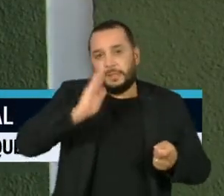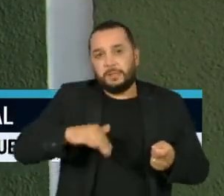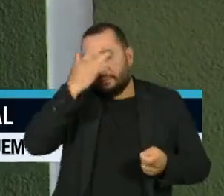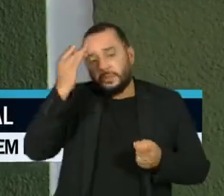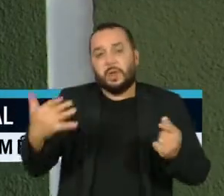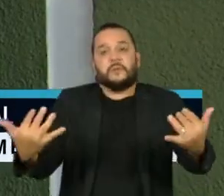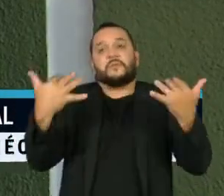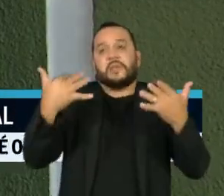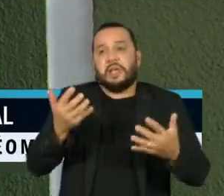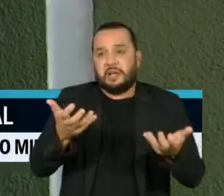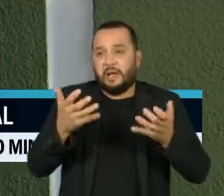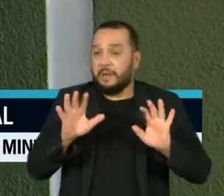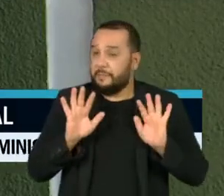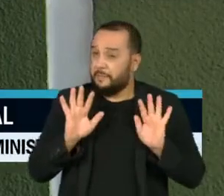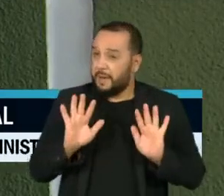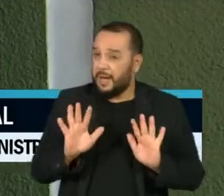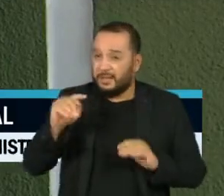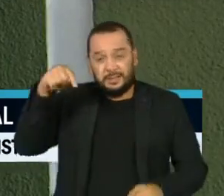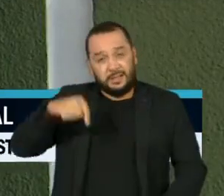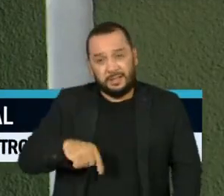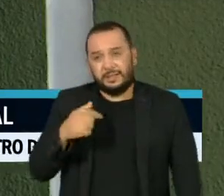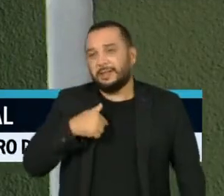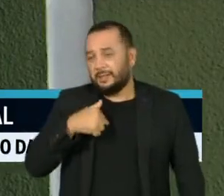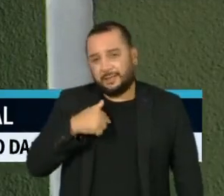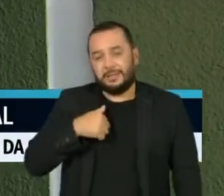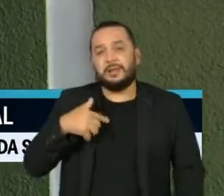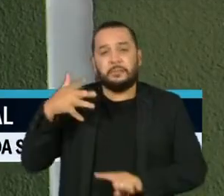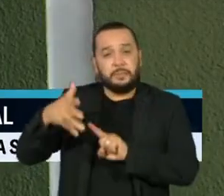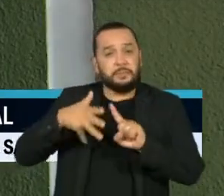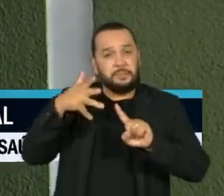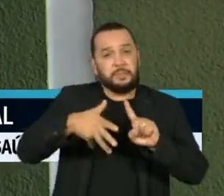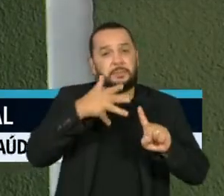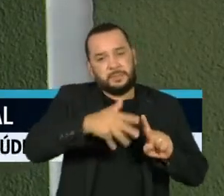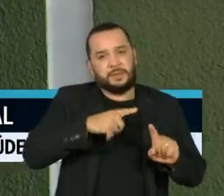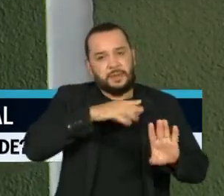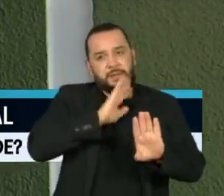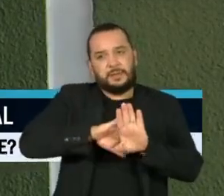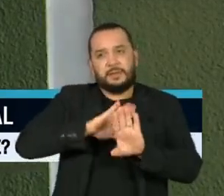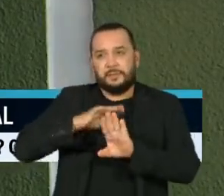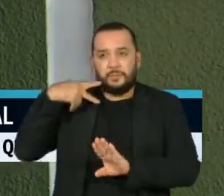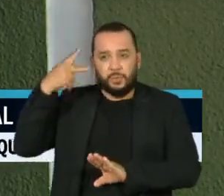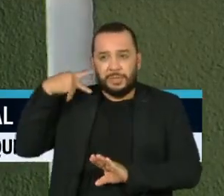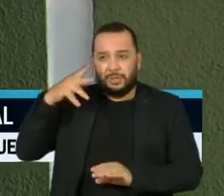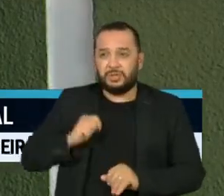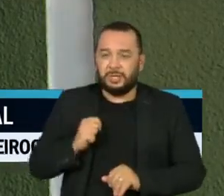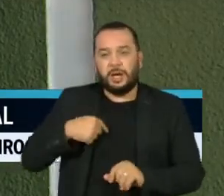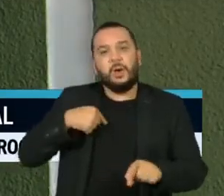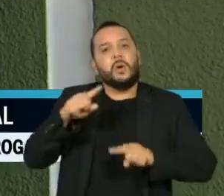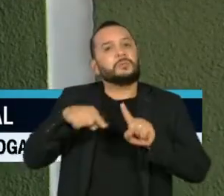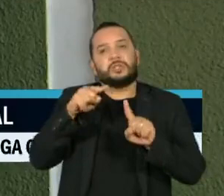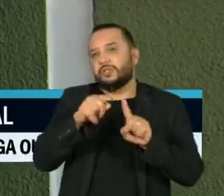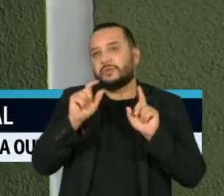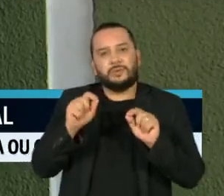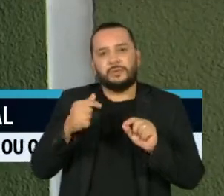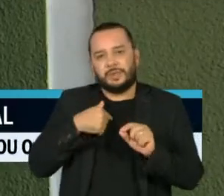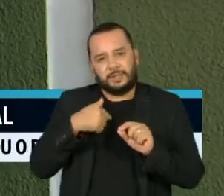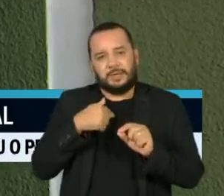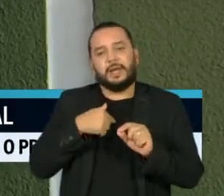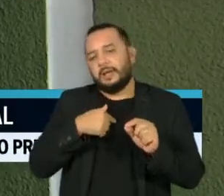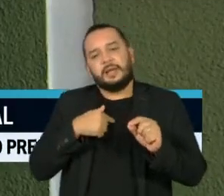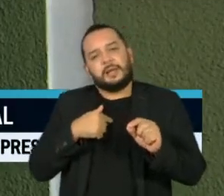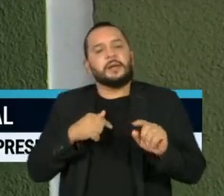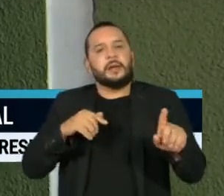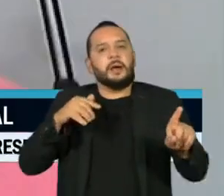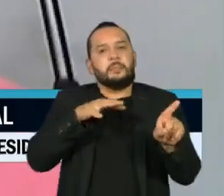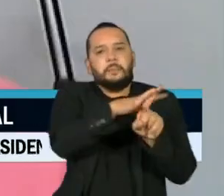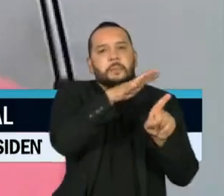público internacional. Já por aqui, as falas ganham uma conotação política, com o objetivo de aumentar a popularidade do governo em